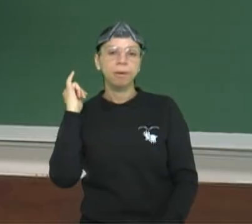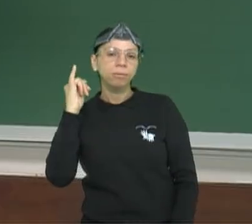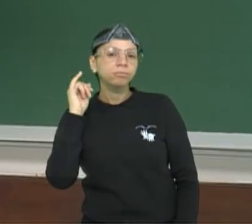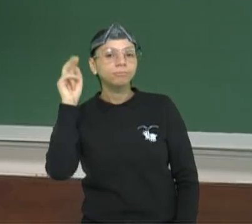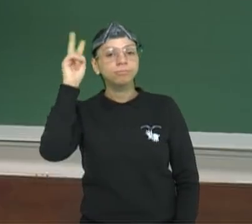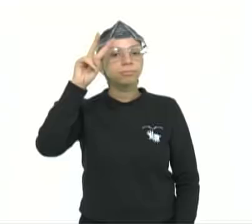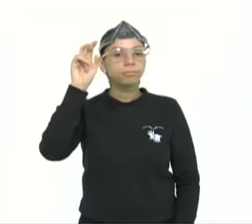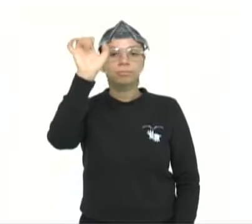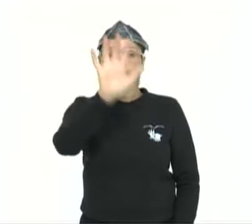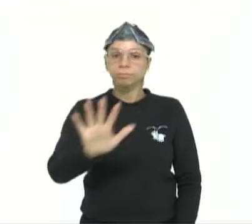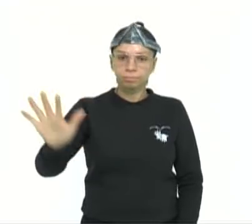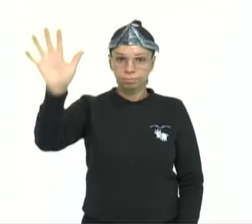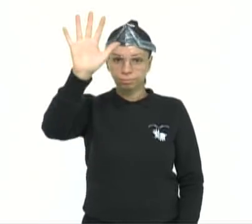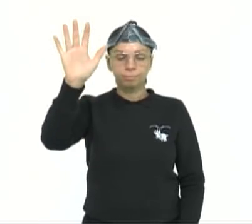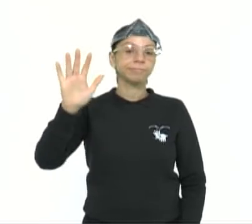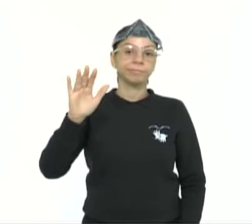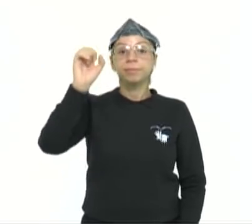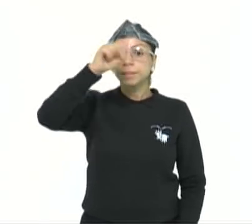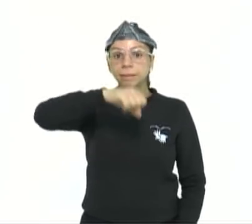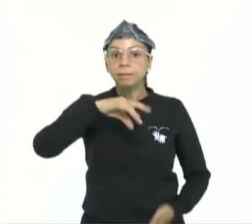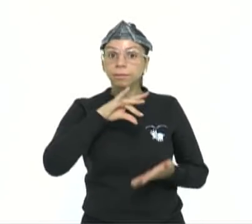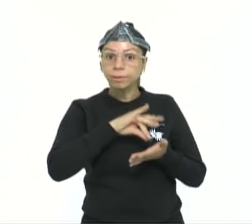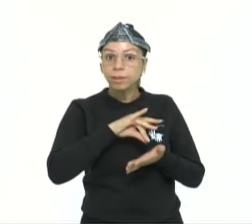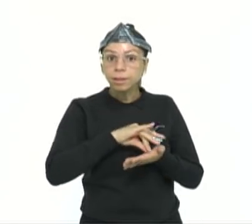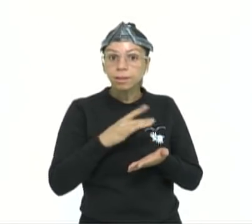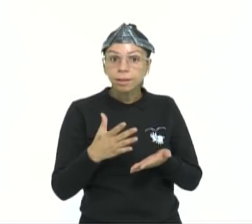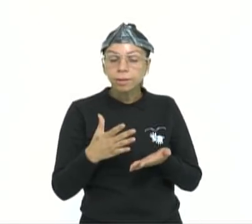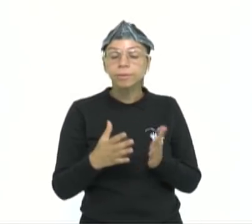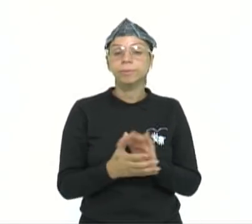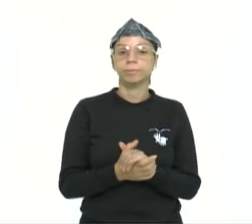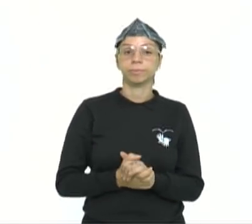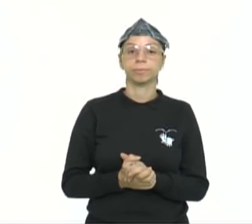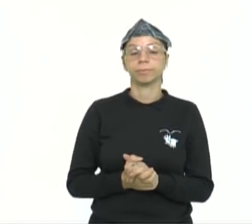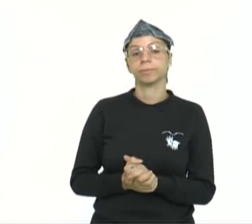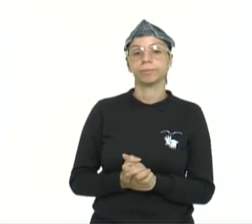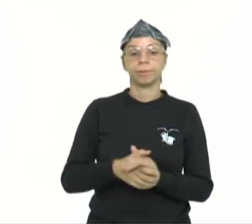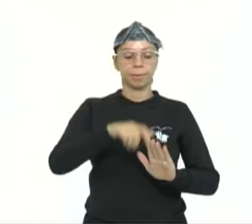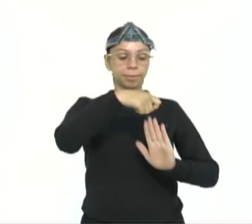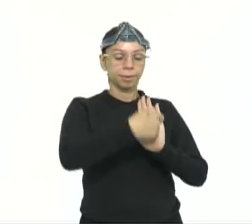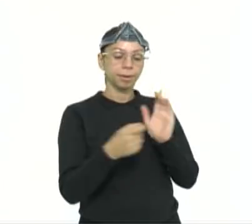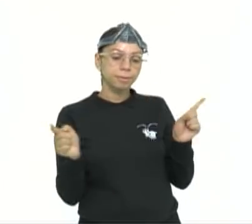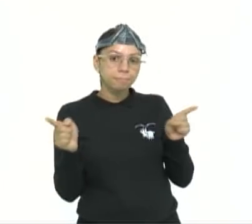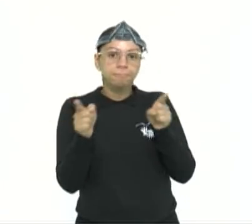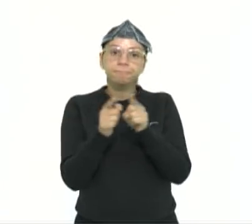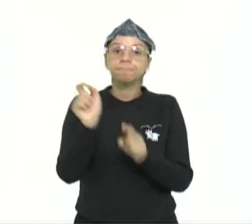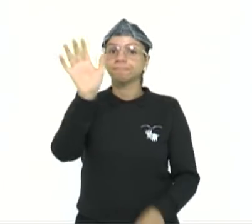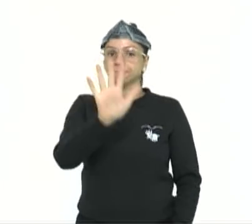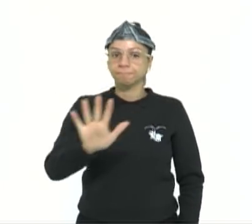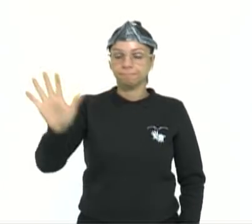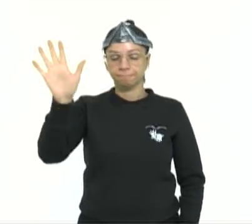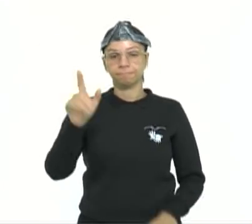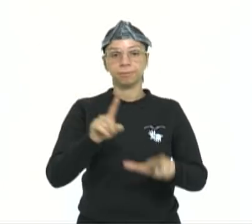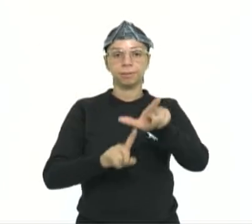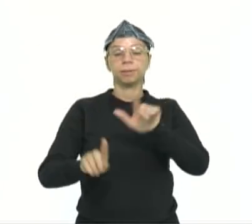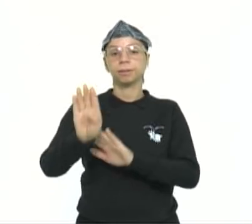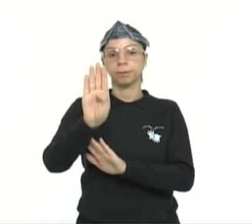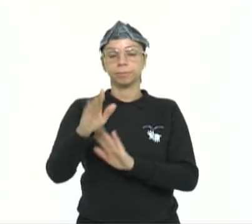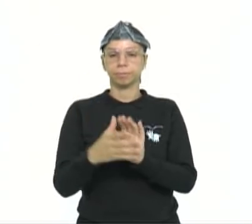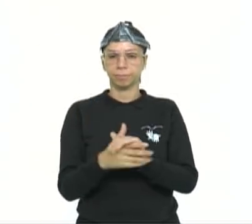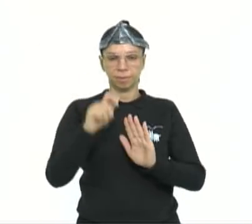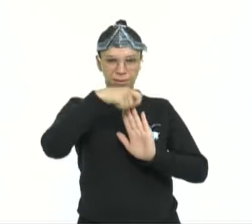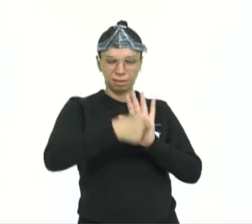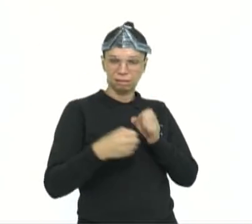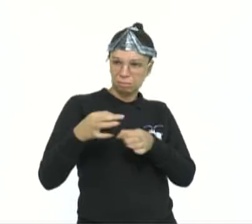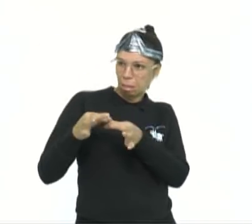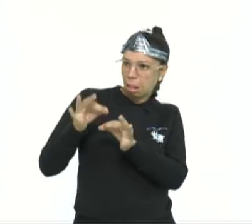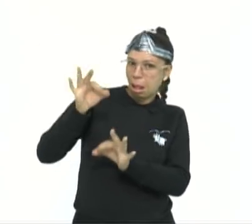de imagens? Sim, verdadeiro, true, né? Pequenos textos através de imagens. Letra B, ter textos